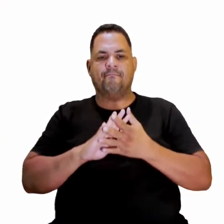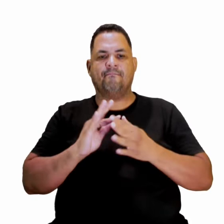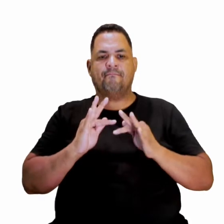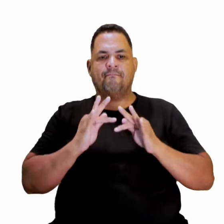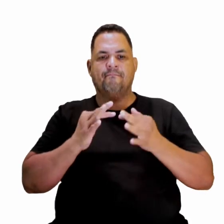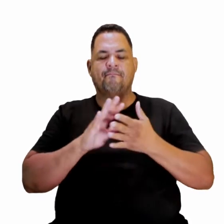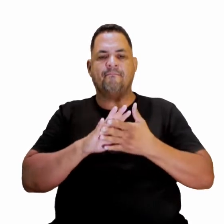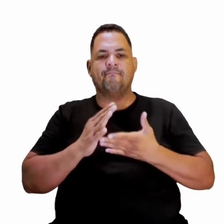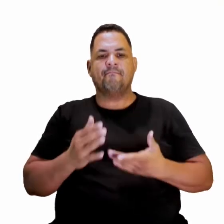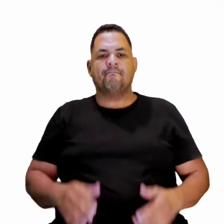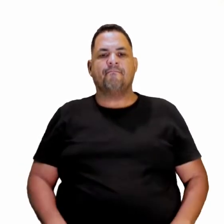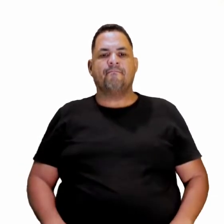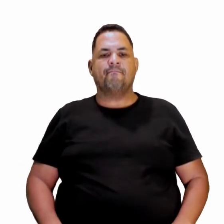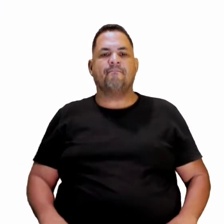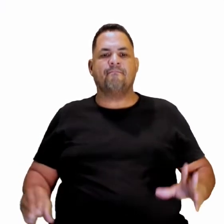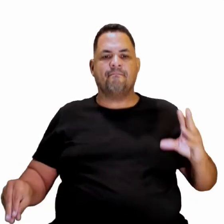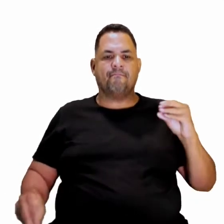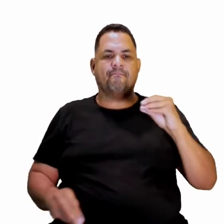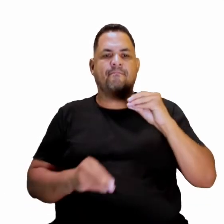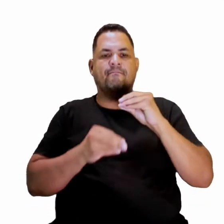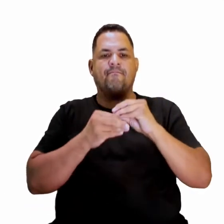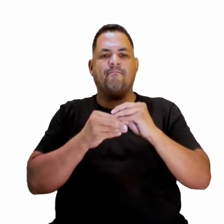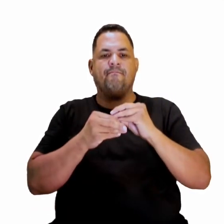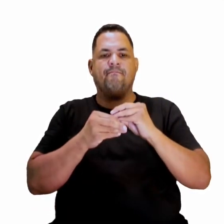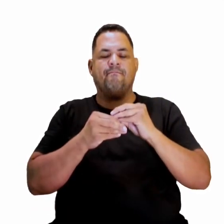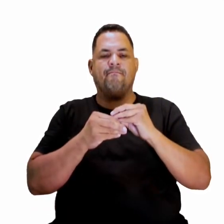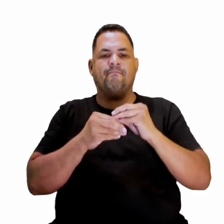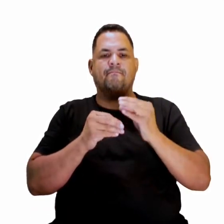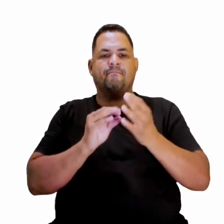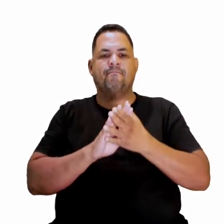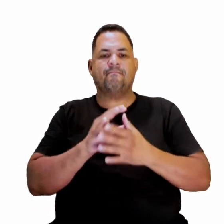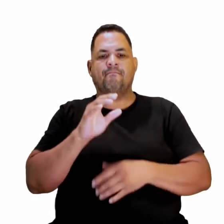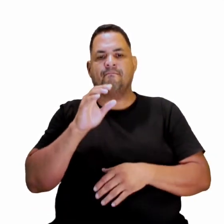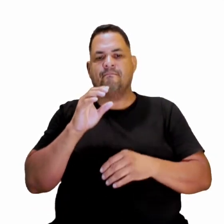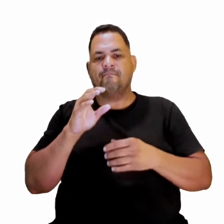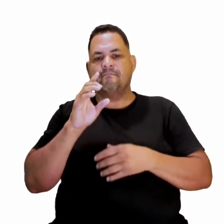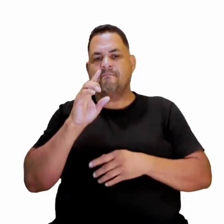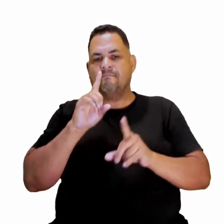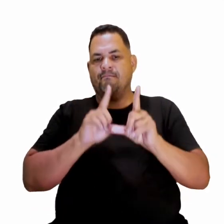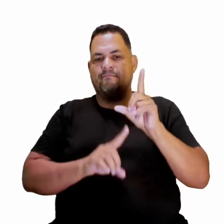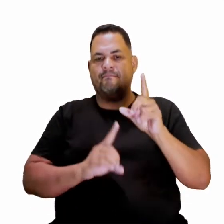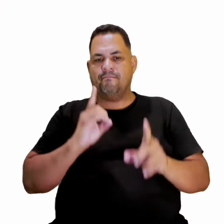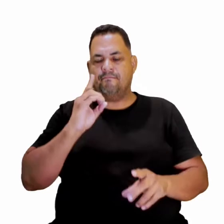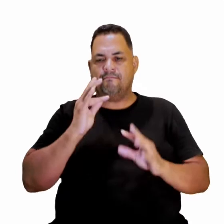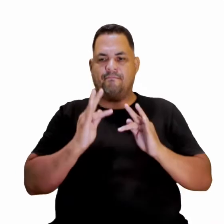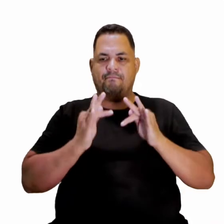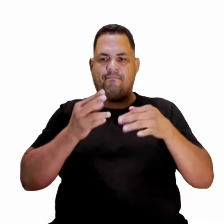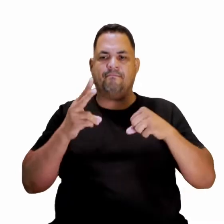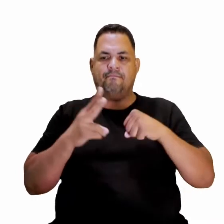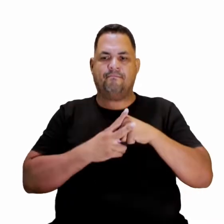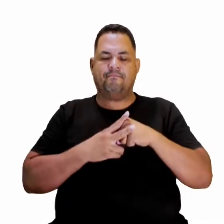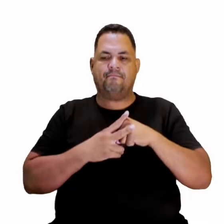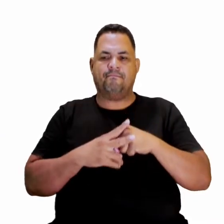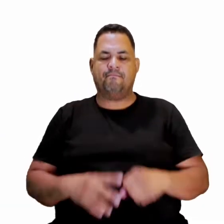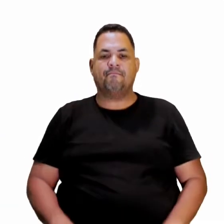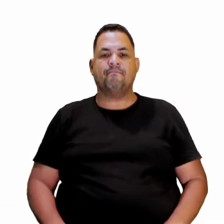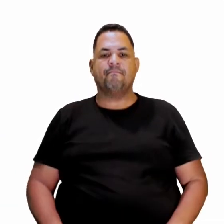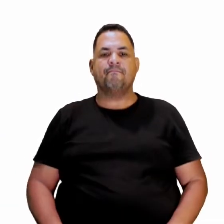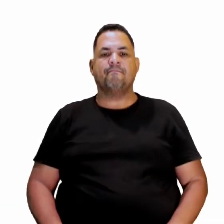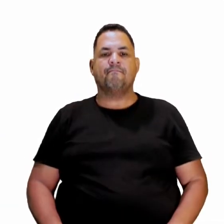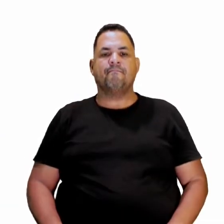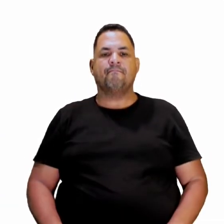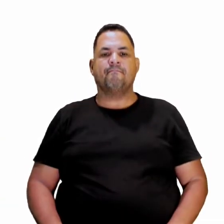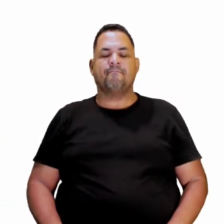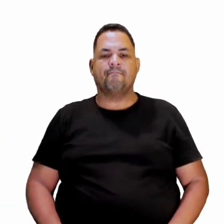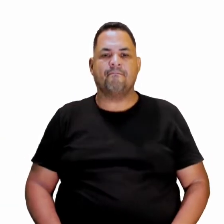já com a vogal E, você só vai adicionar a letra D no fim desse verbo. Como o verbo to like, o